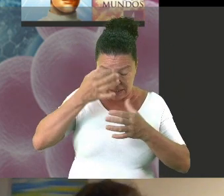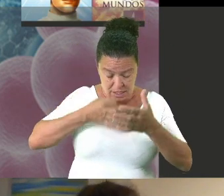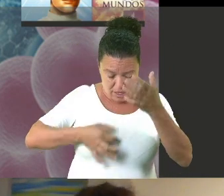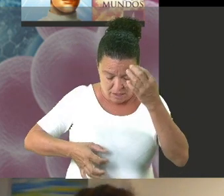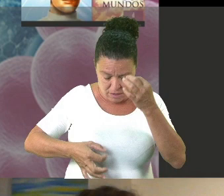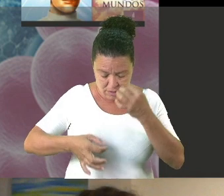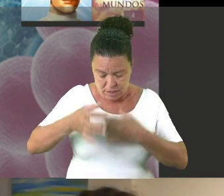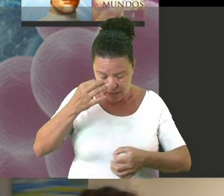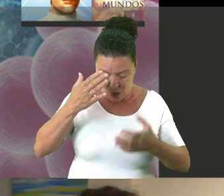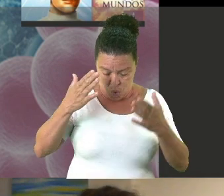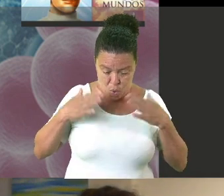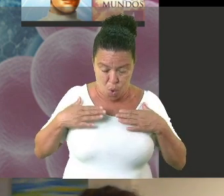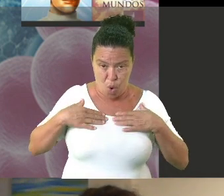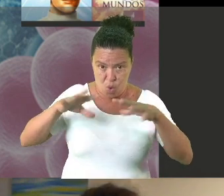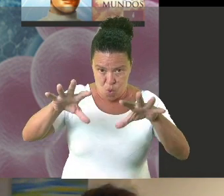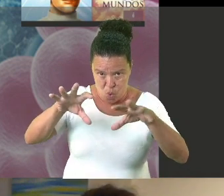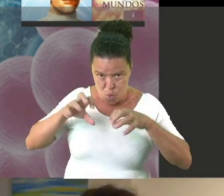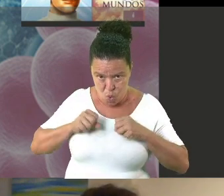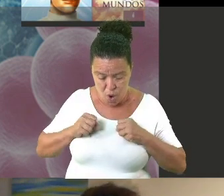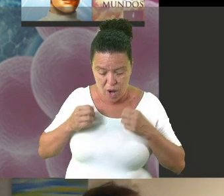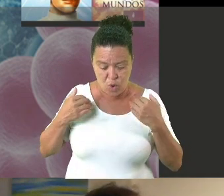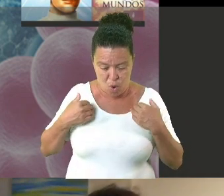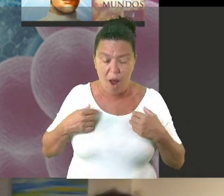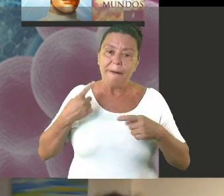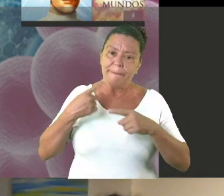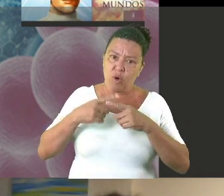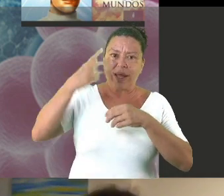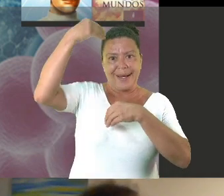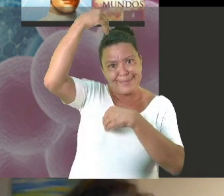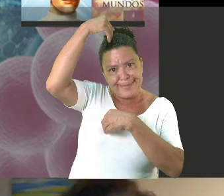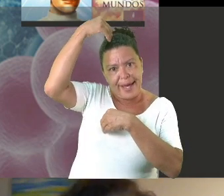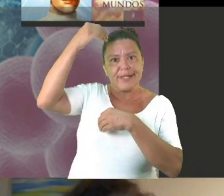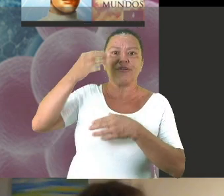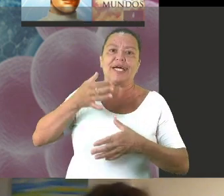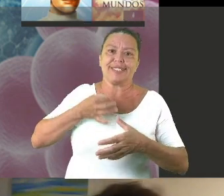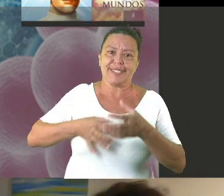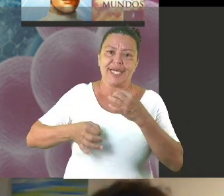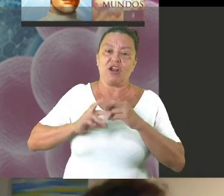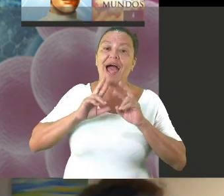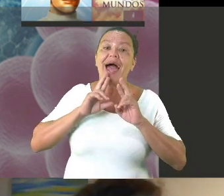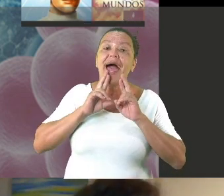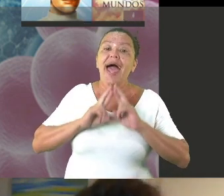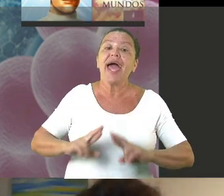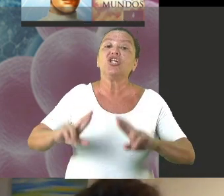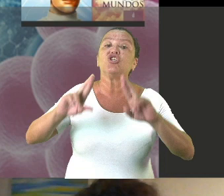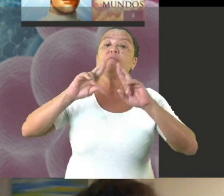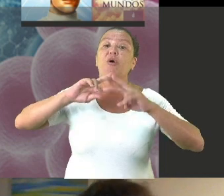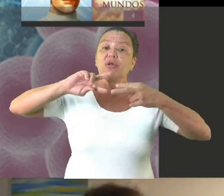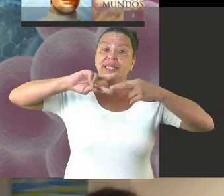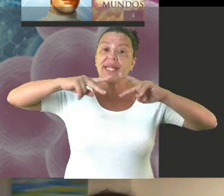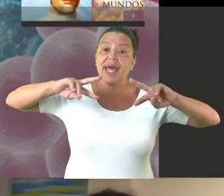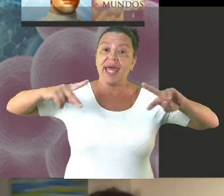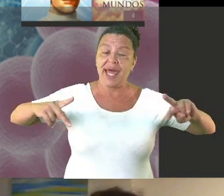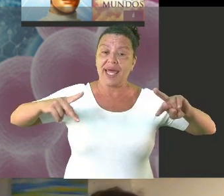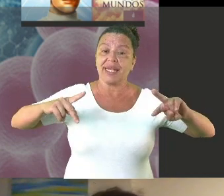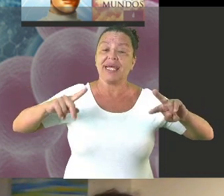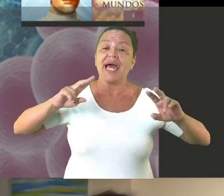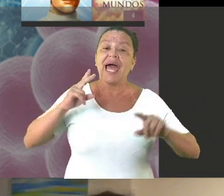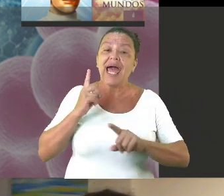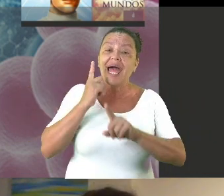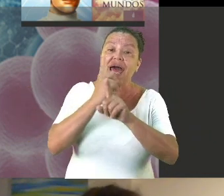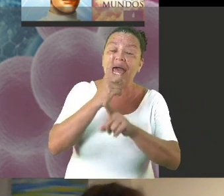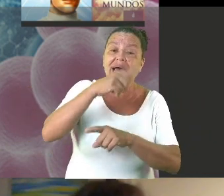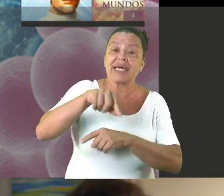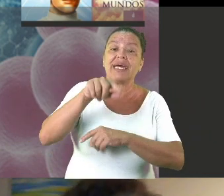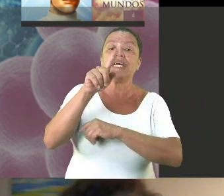consequentemente, sobre o corpo, porque as células então vão responder, o DNA, né? Aquelas proteínas